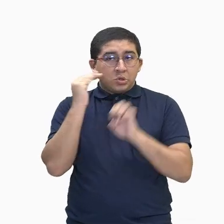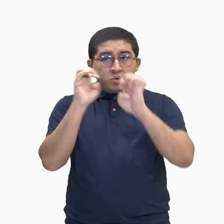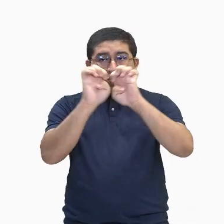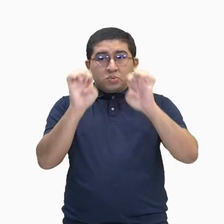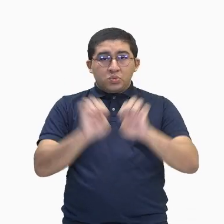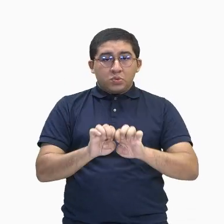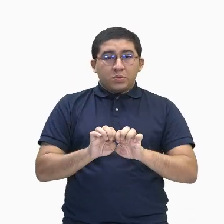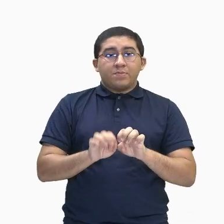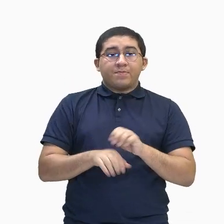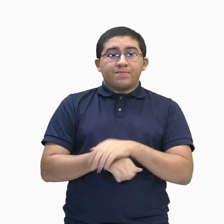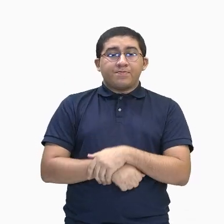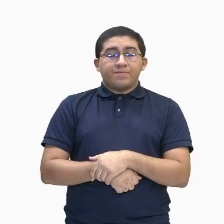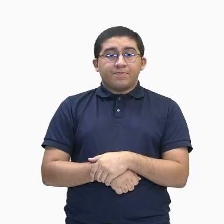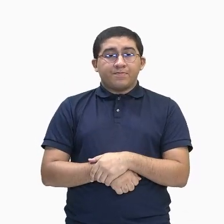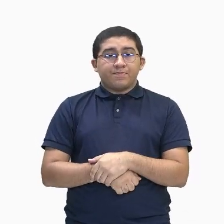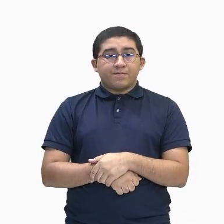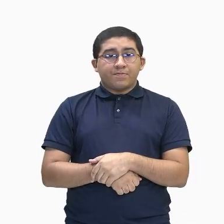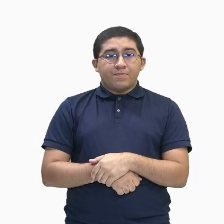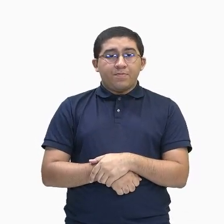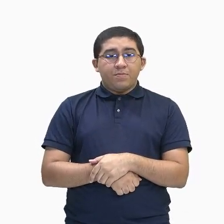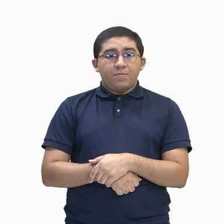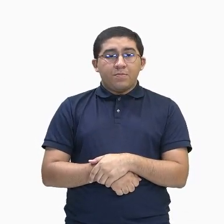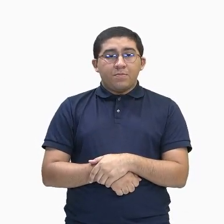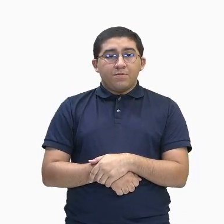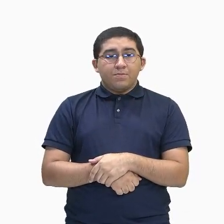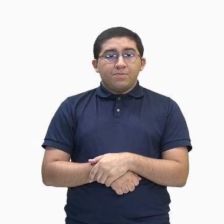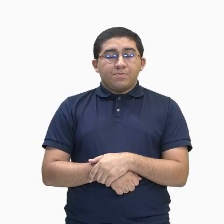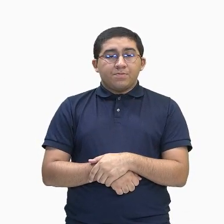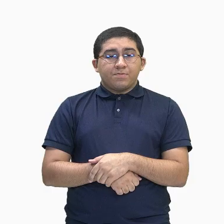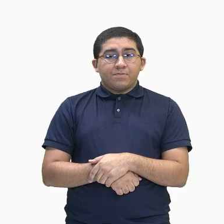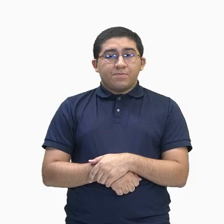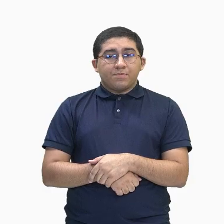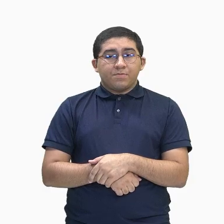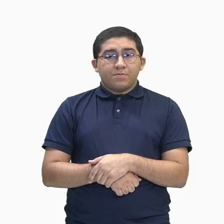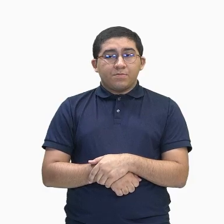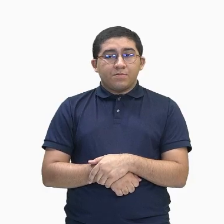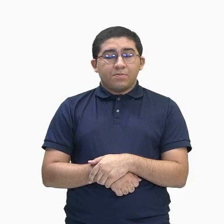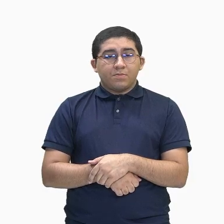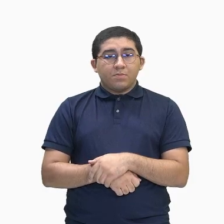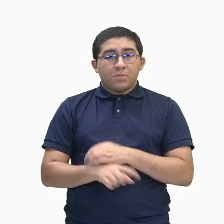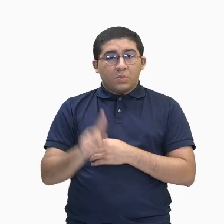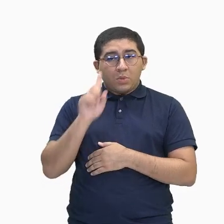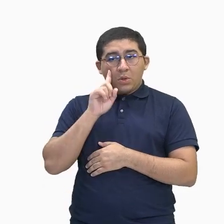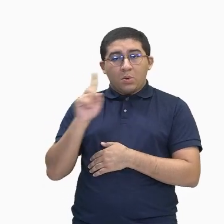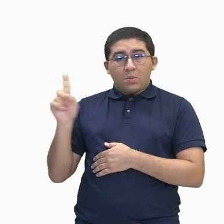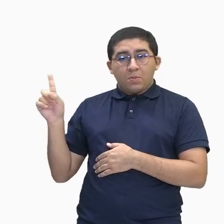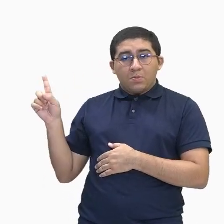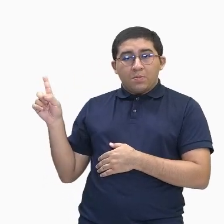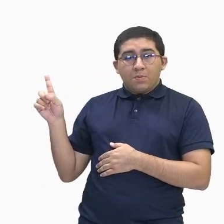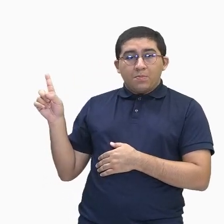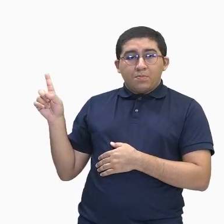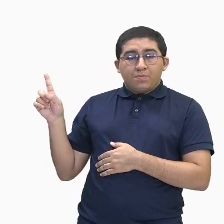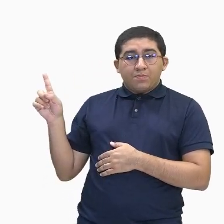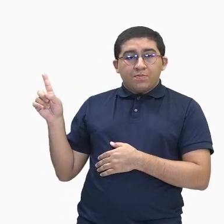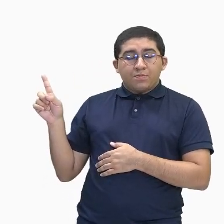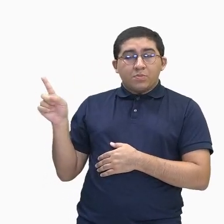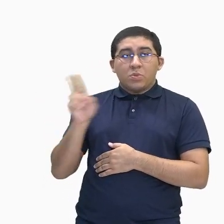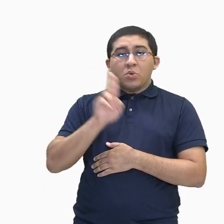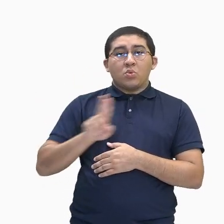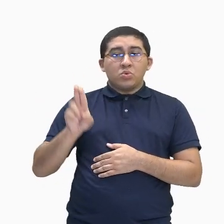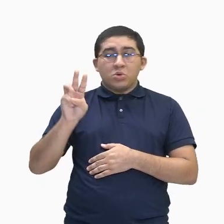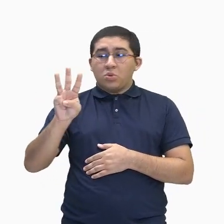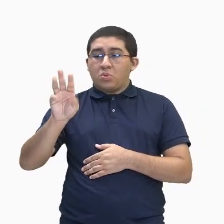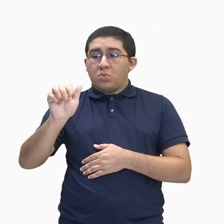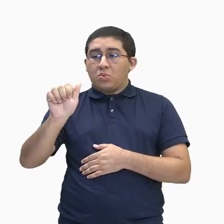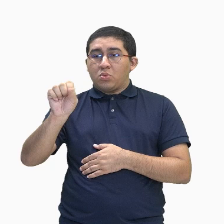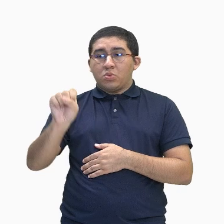lá. Vejam, o past continuous é formado com was e were. O que é was e were,